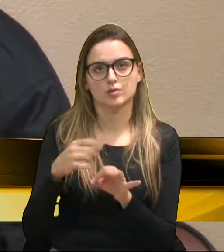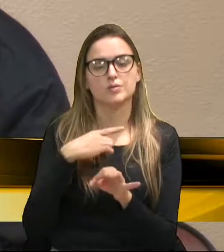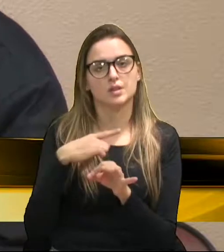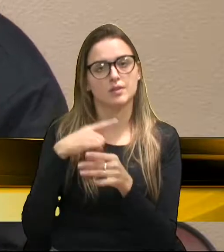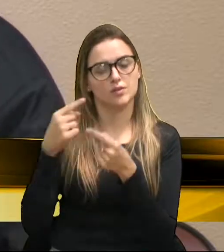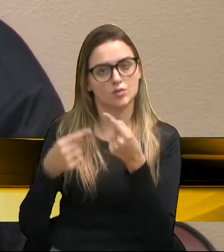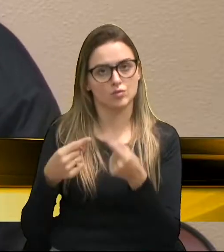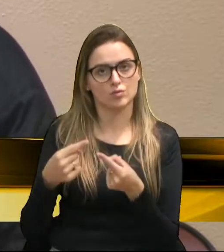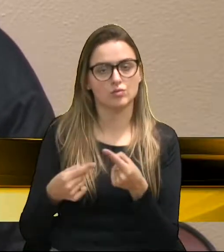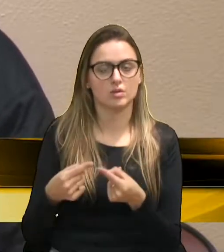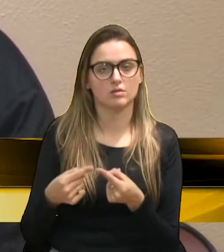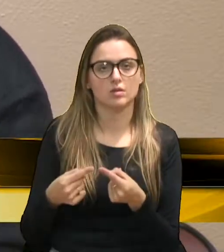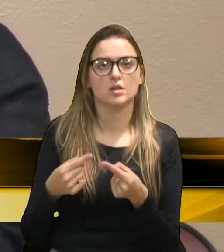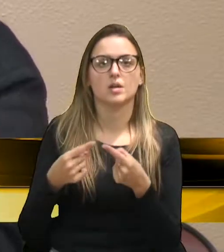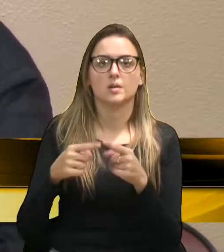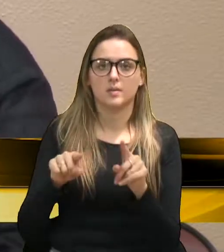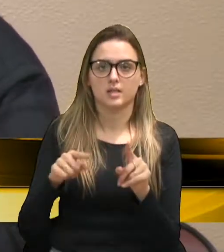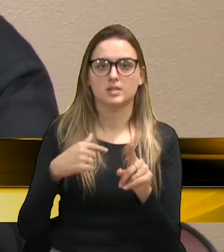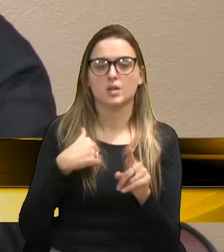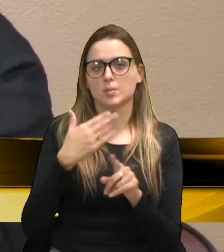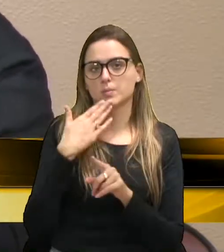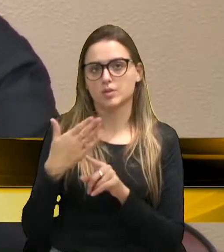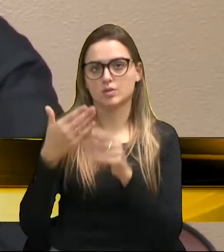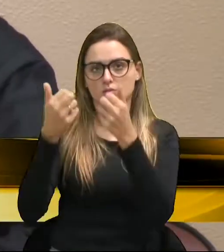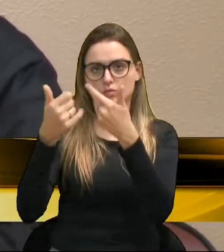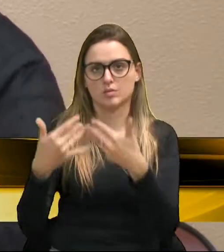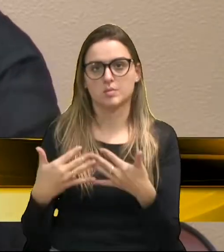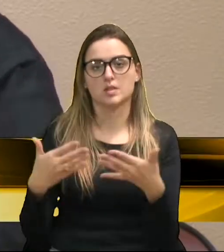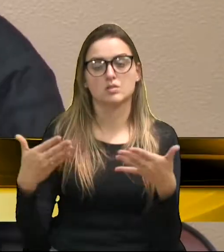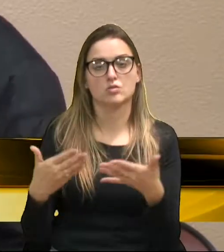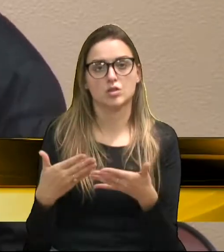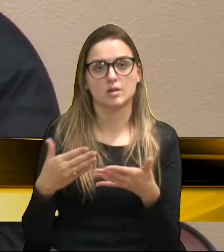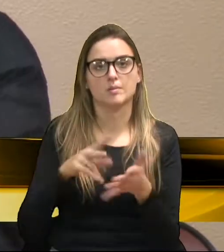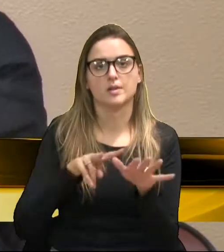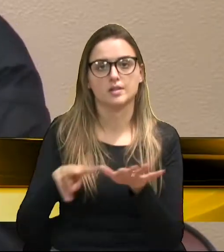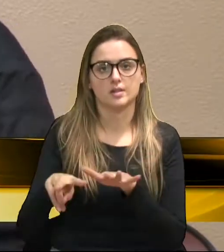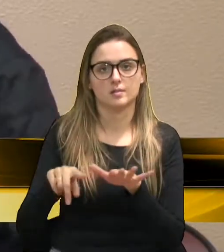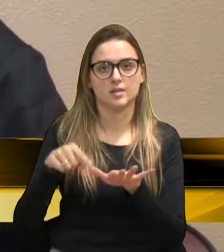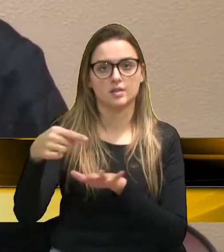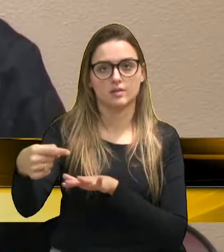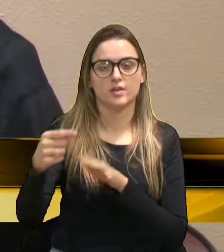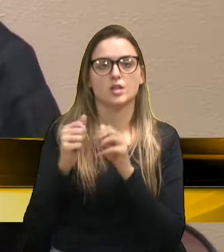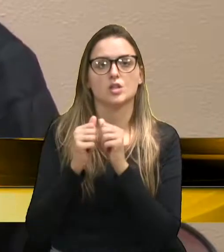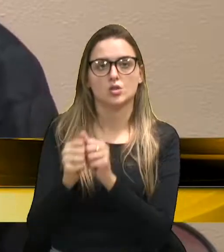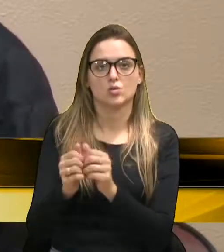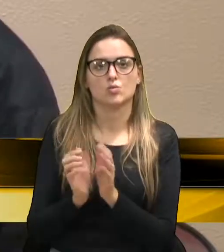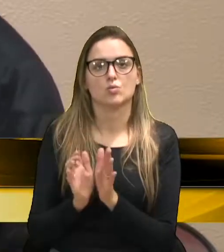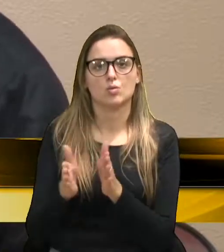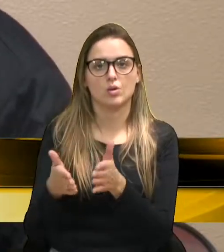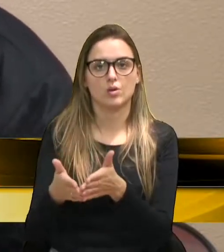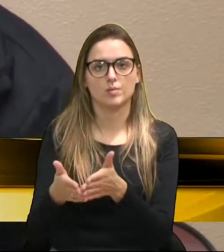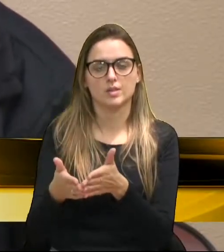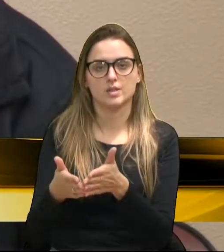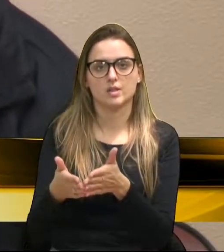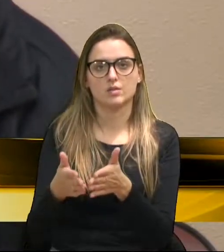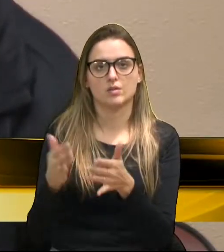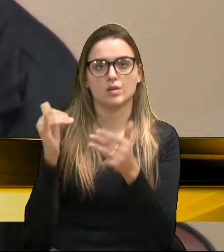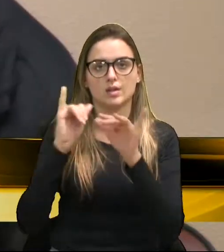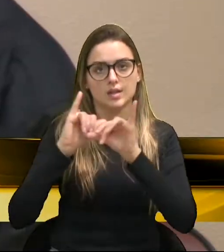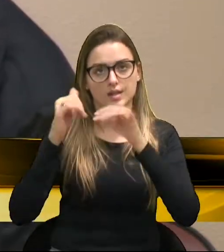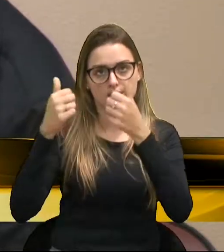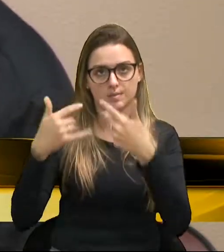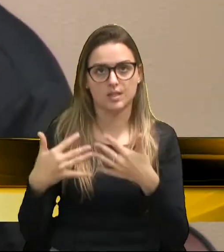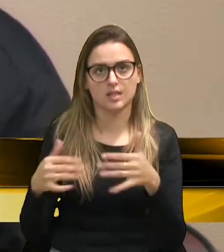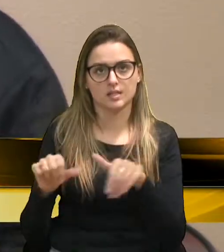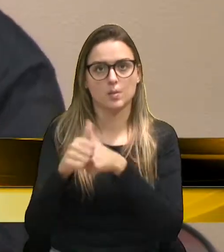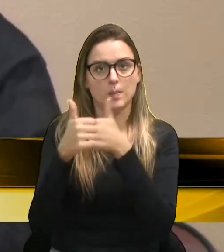aprofundada. Mas mesmo nós estaremos pedindo informação, já está protocolada, para a semana que vem, nós, juntamente com a nossa comissão, para nós nos informar melhor sobre